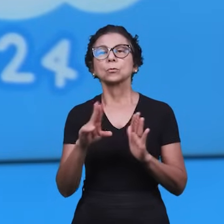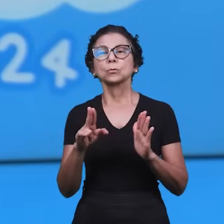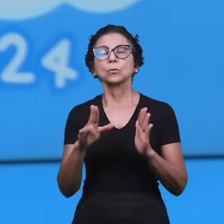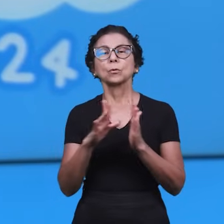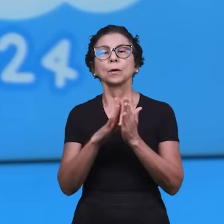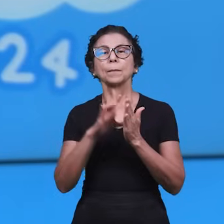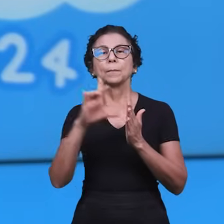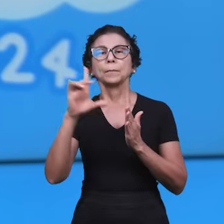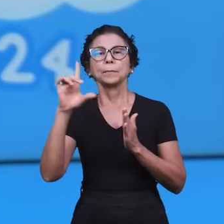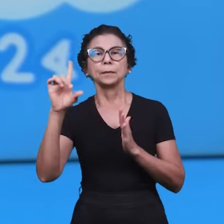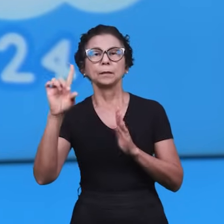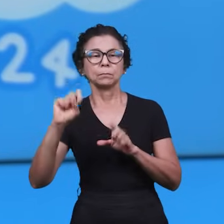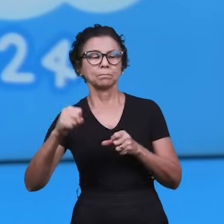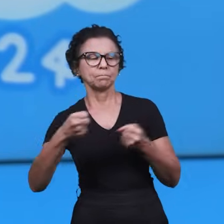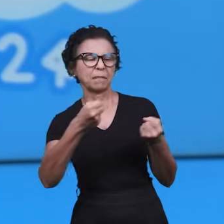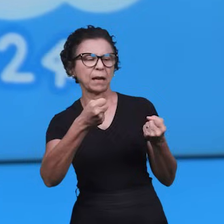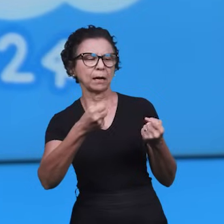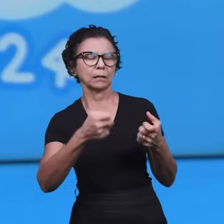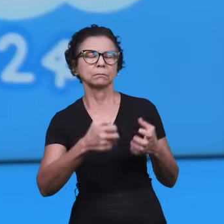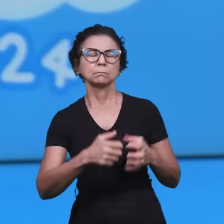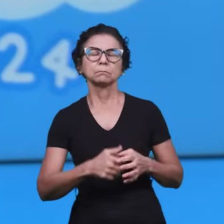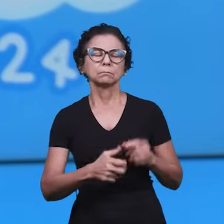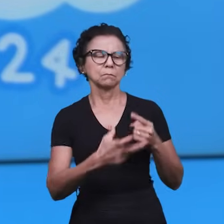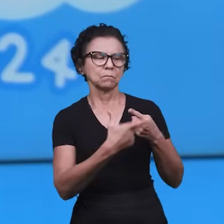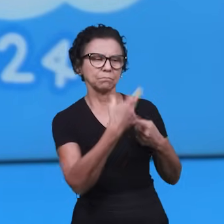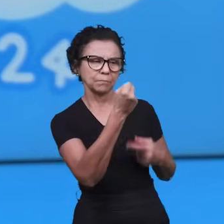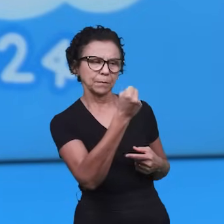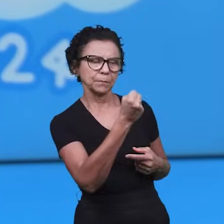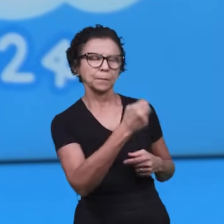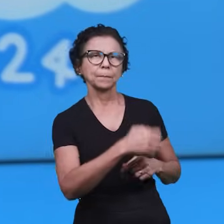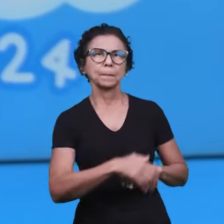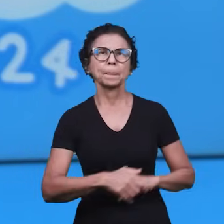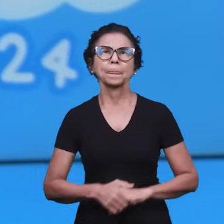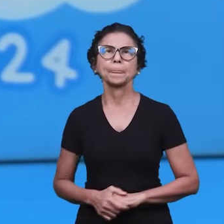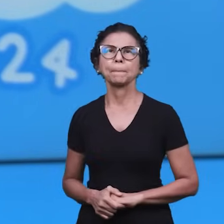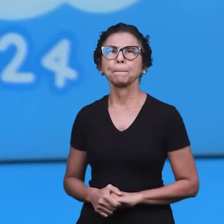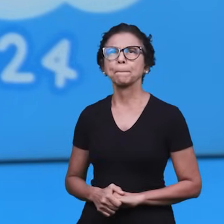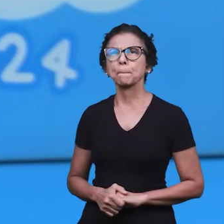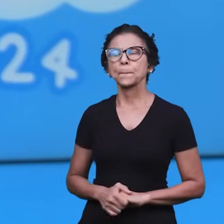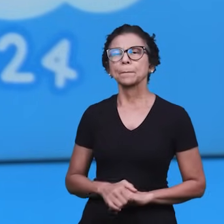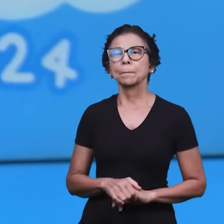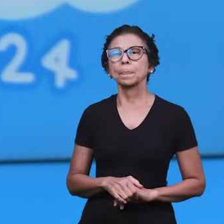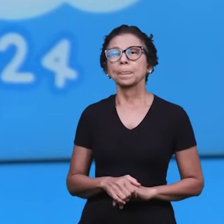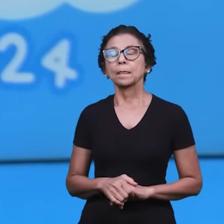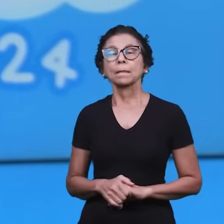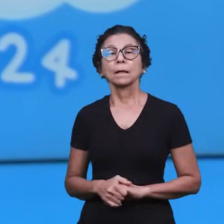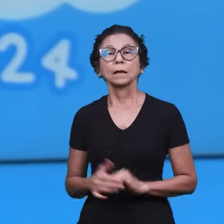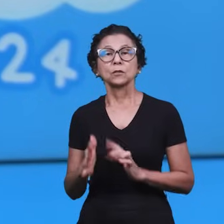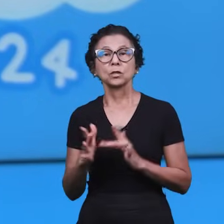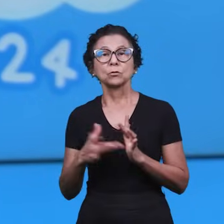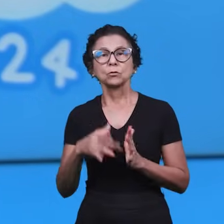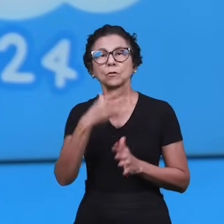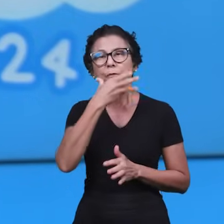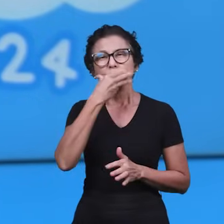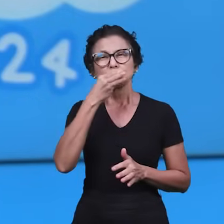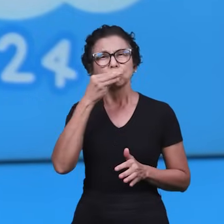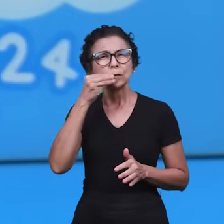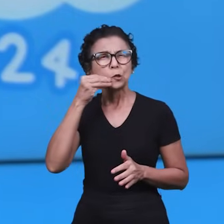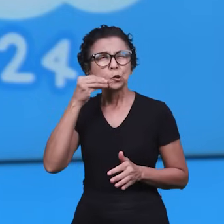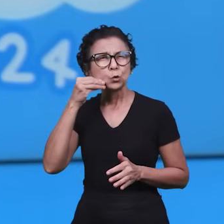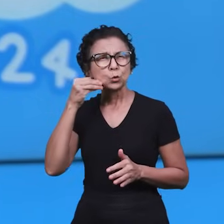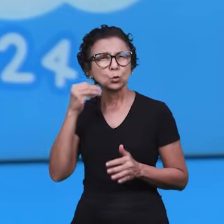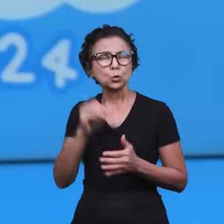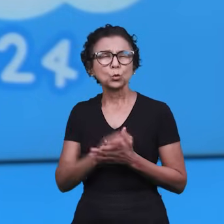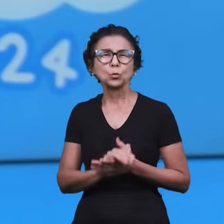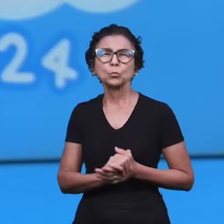arma e venceu o inimigo. A Bíblia, ela nos conta que certa vez Jesus encerrava um período prolongado de jejum e teve